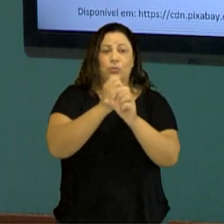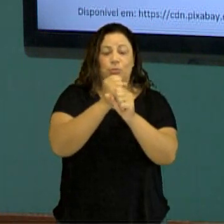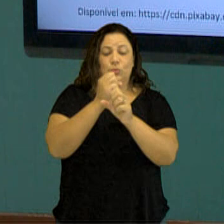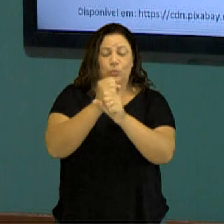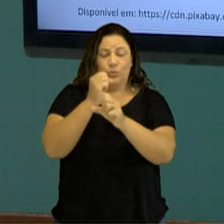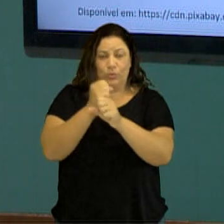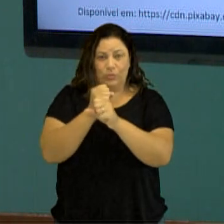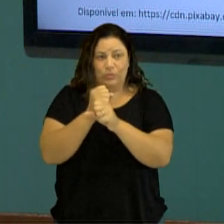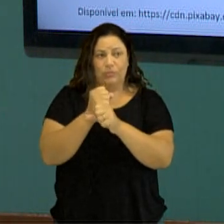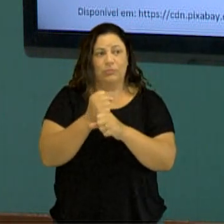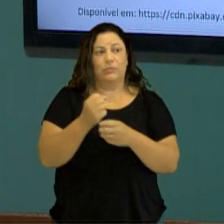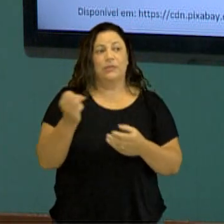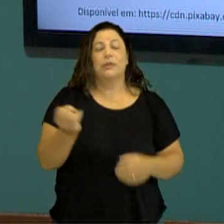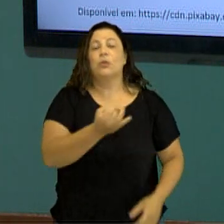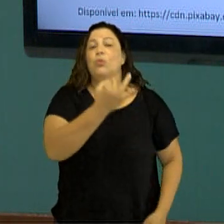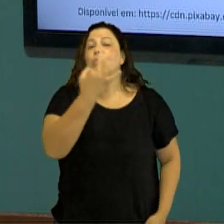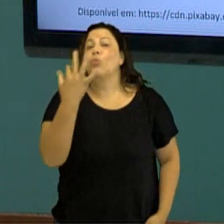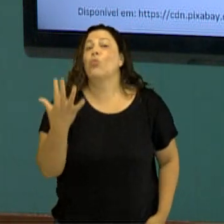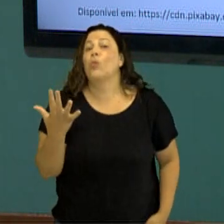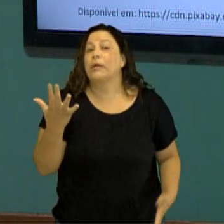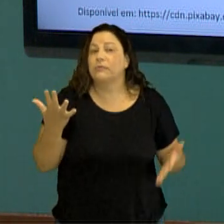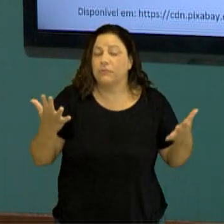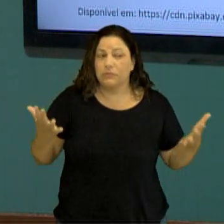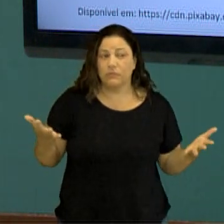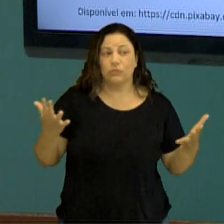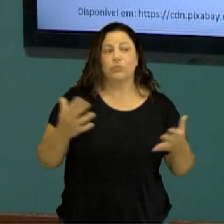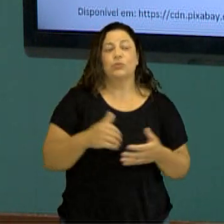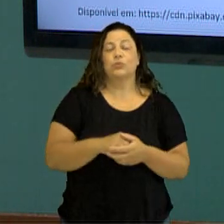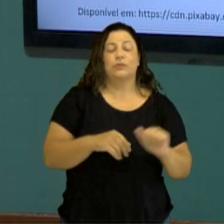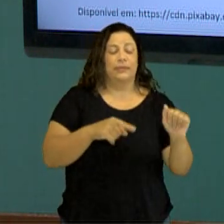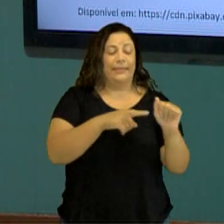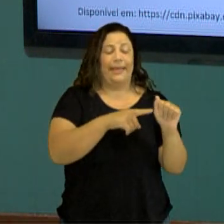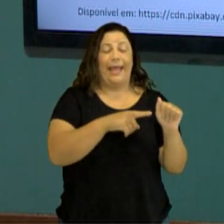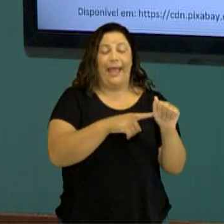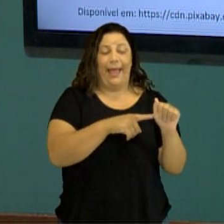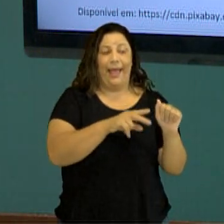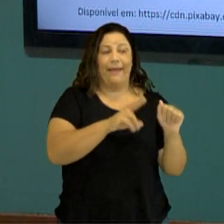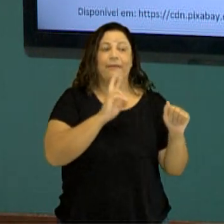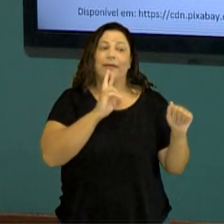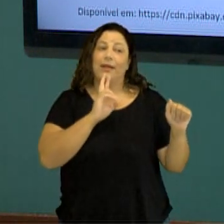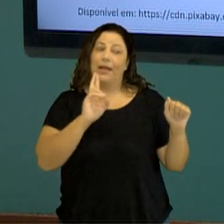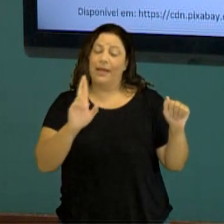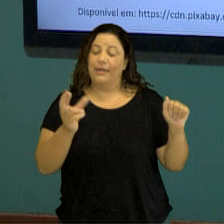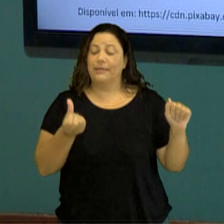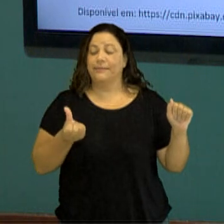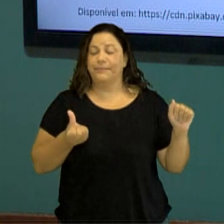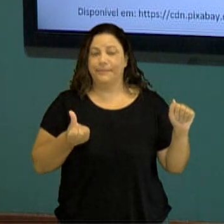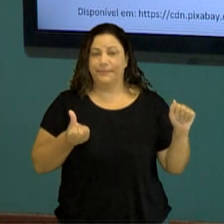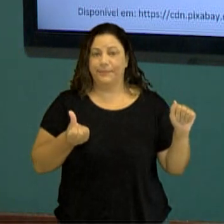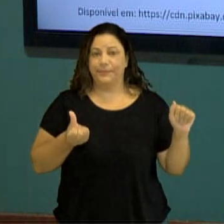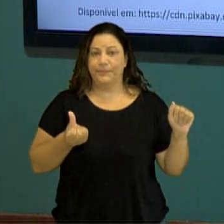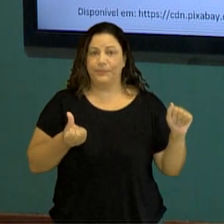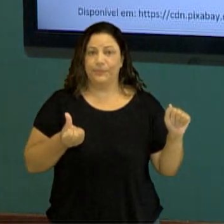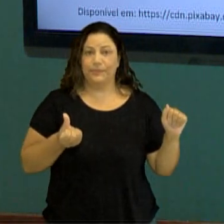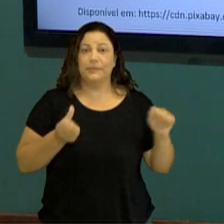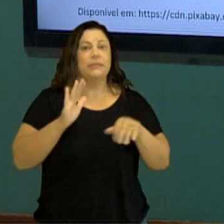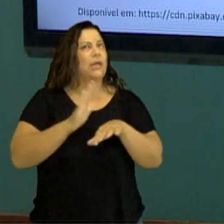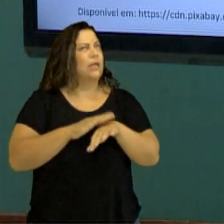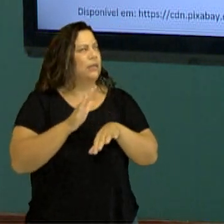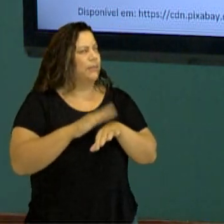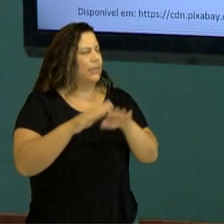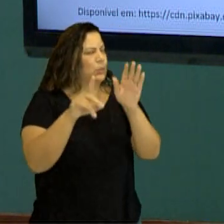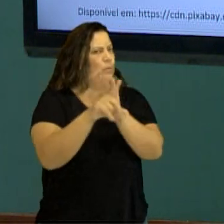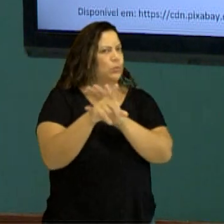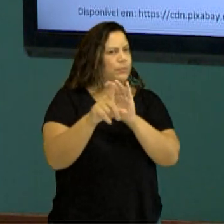dá o número de massa, que é representado pela letra A. Prótons mais nêutrons é igual a 6. E tem mais uma